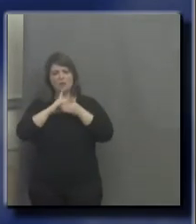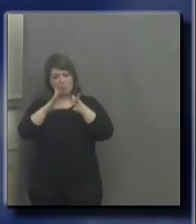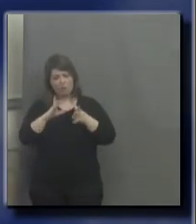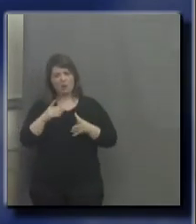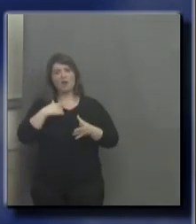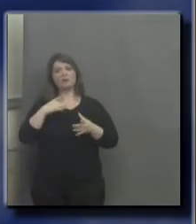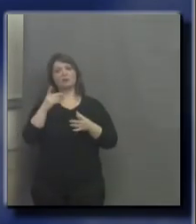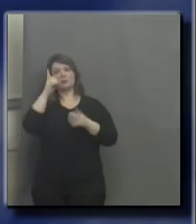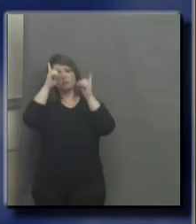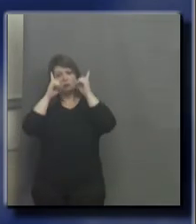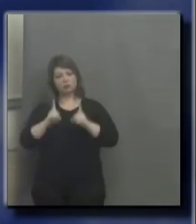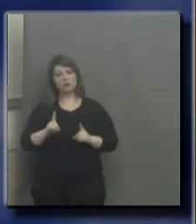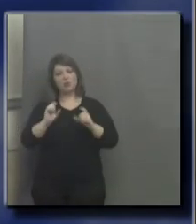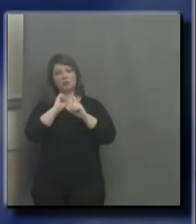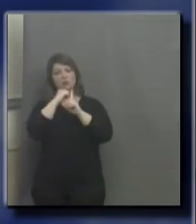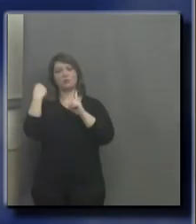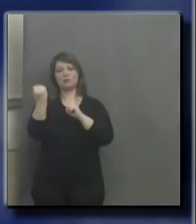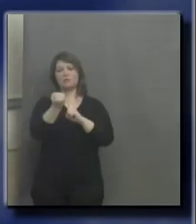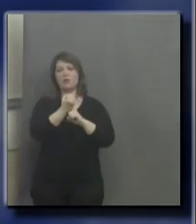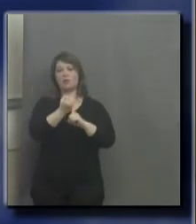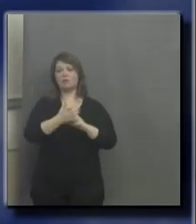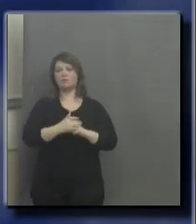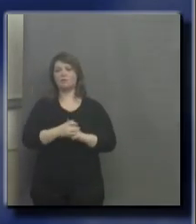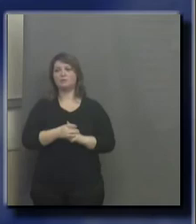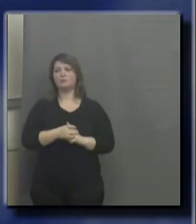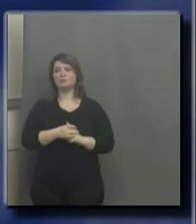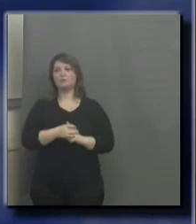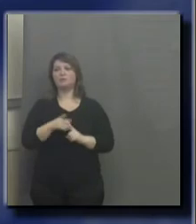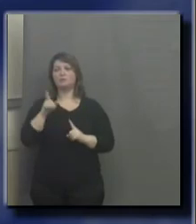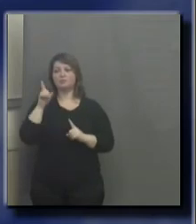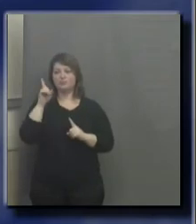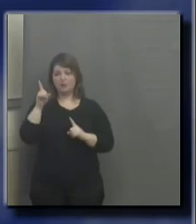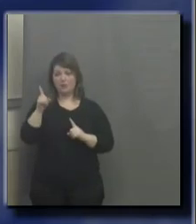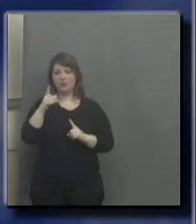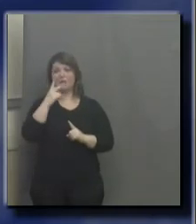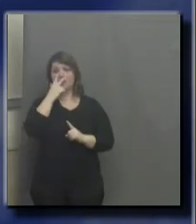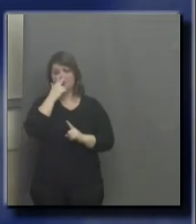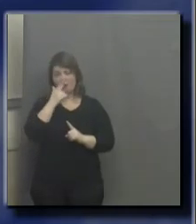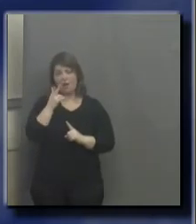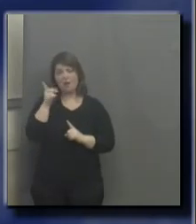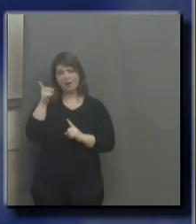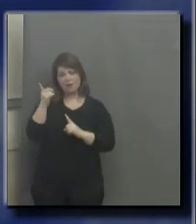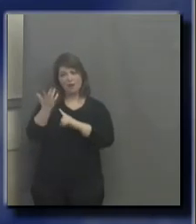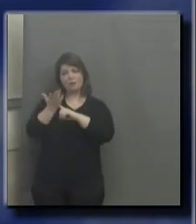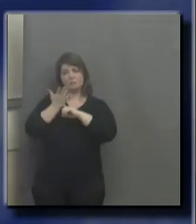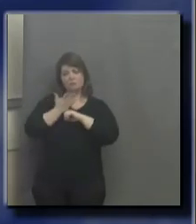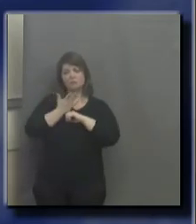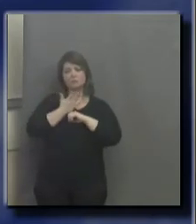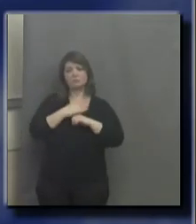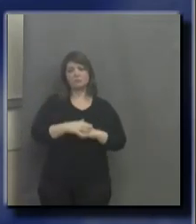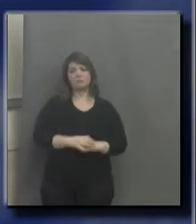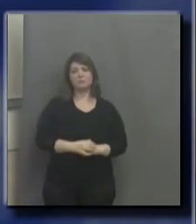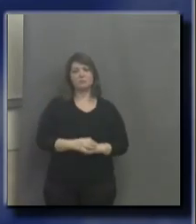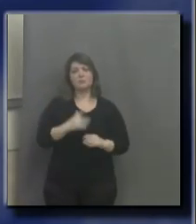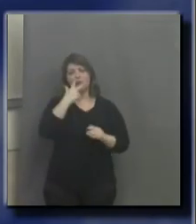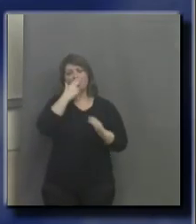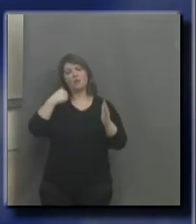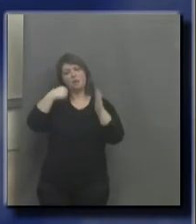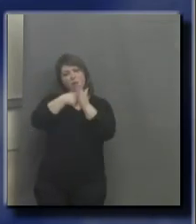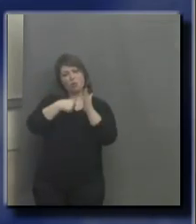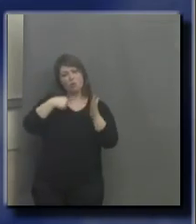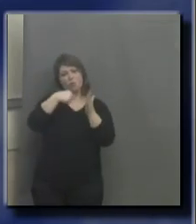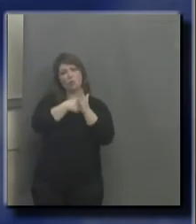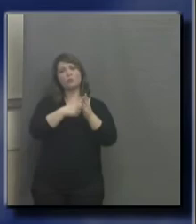por direitos sociais, né? Então, ele tem sido um aglutinador desta luta que